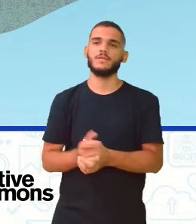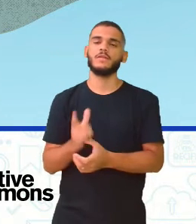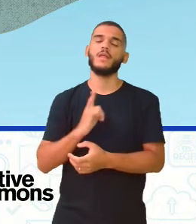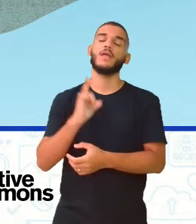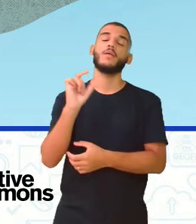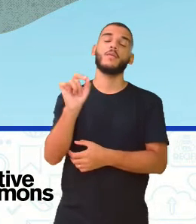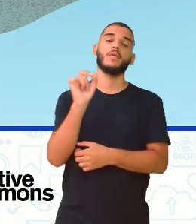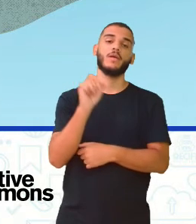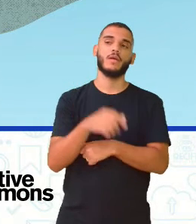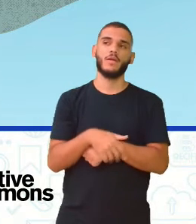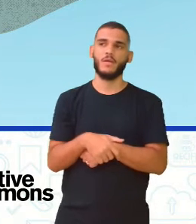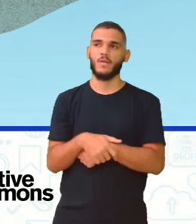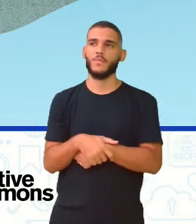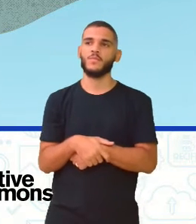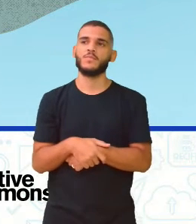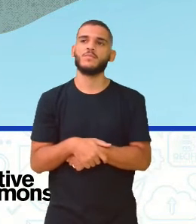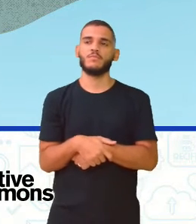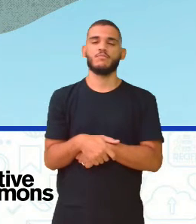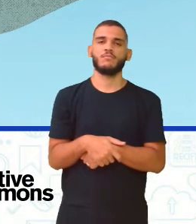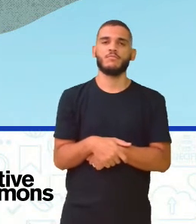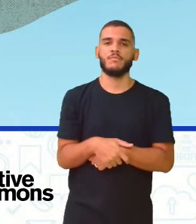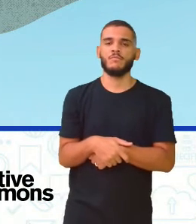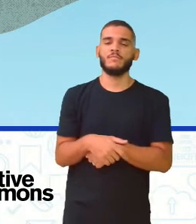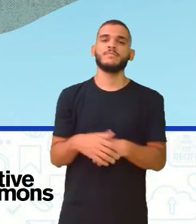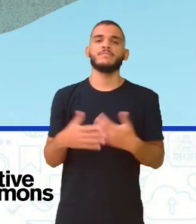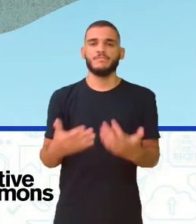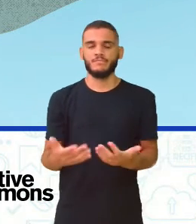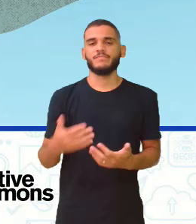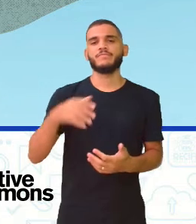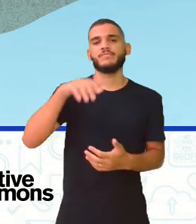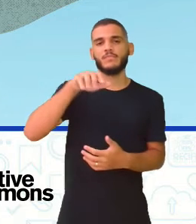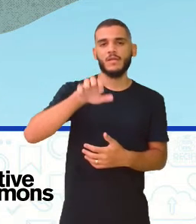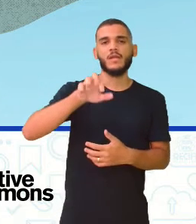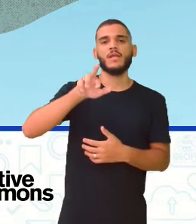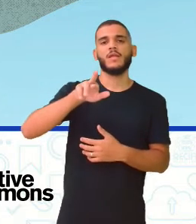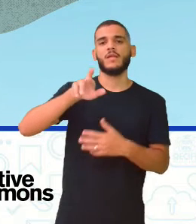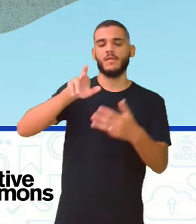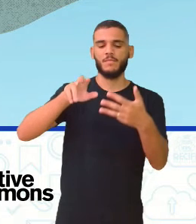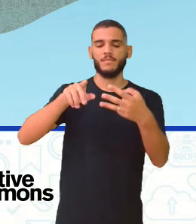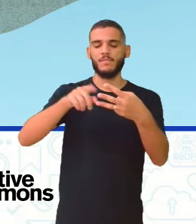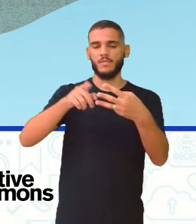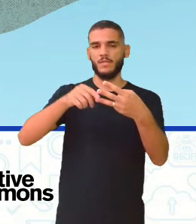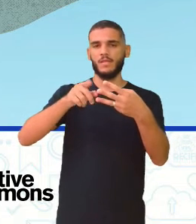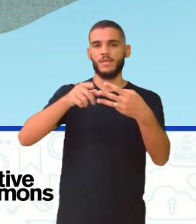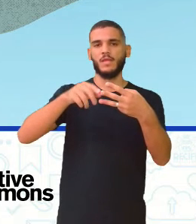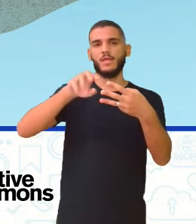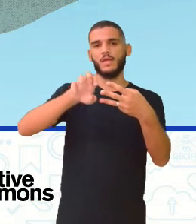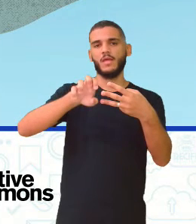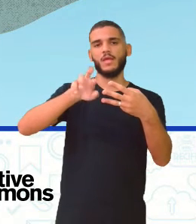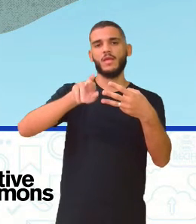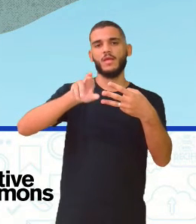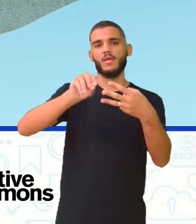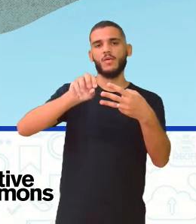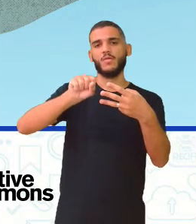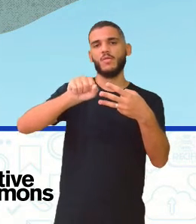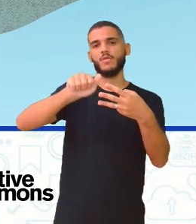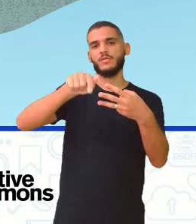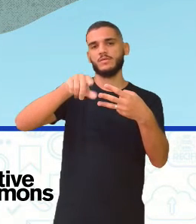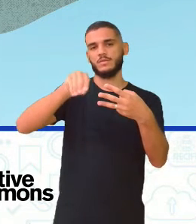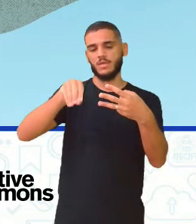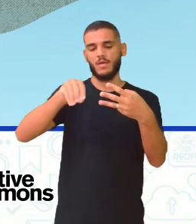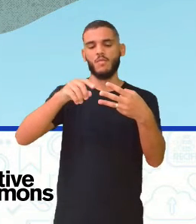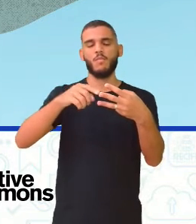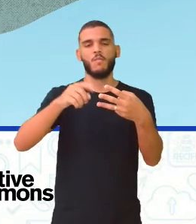temos o quê? Agora entra a ação da erosão. Se for intemperizado, quebrando aquelas